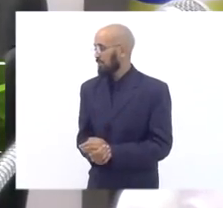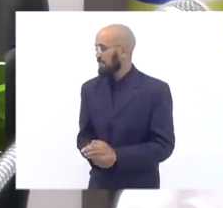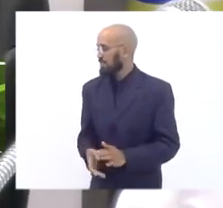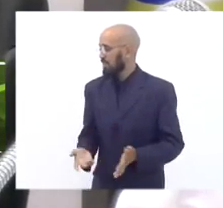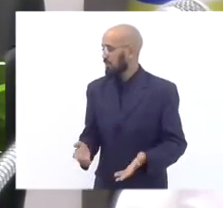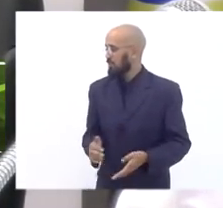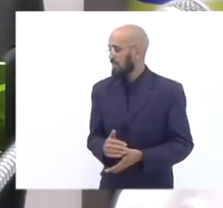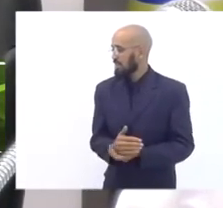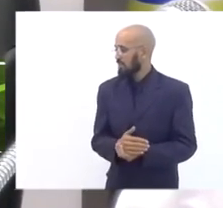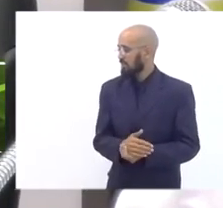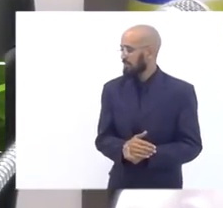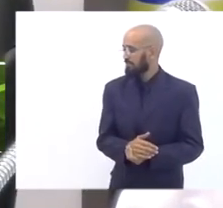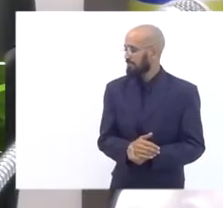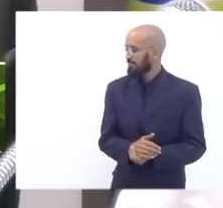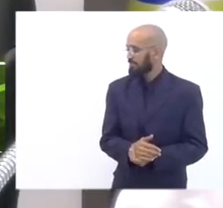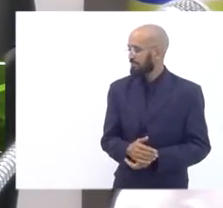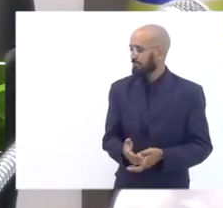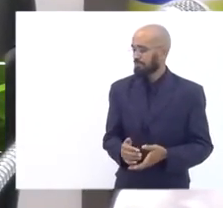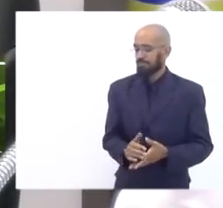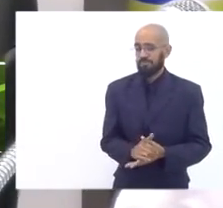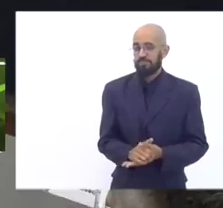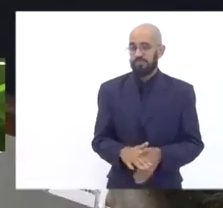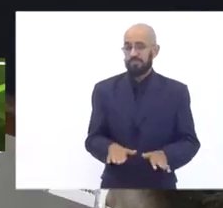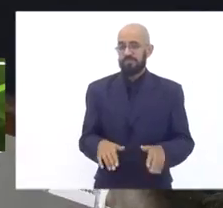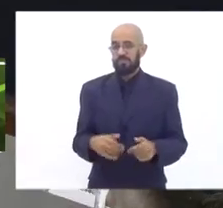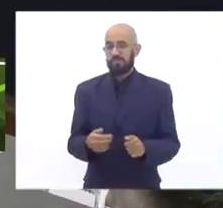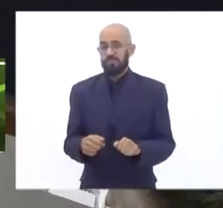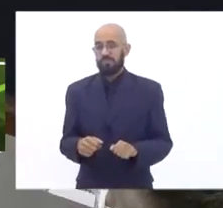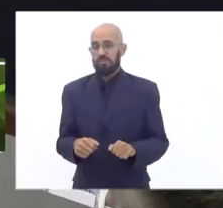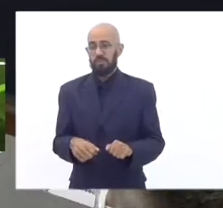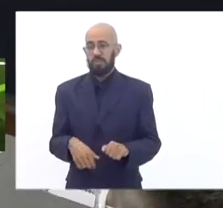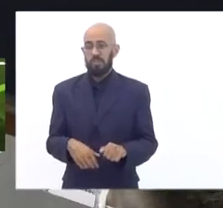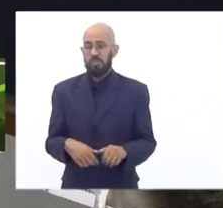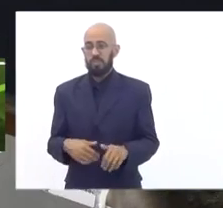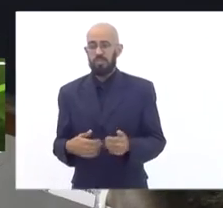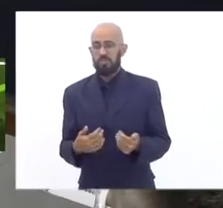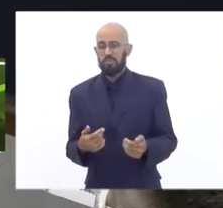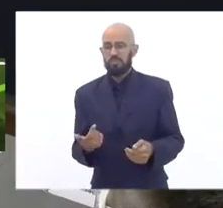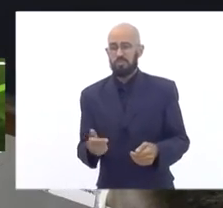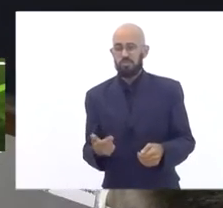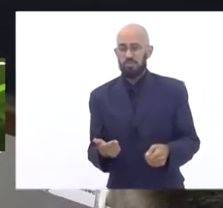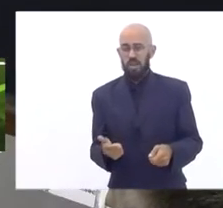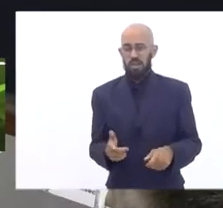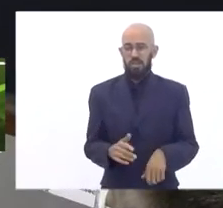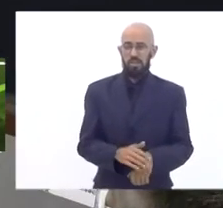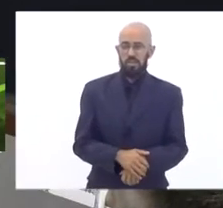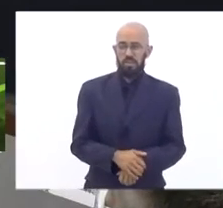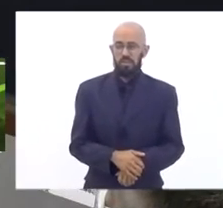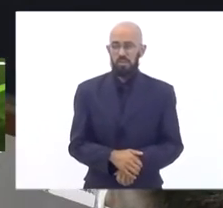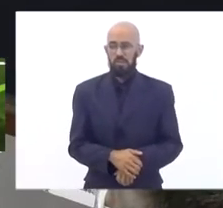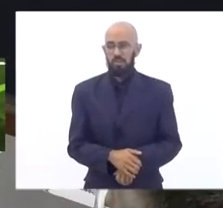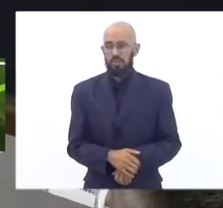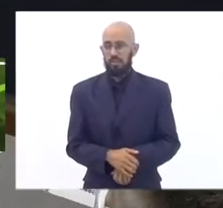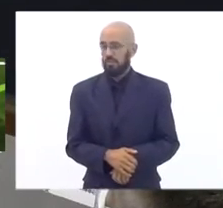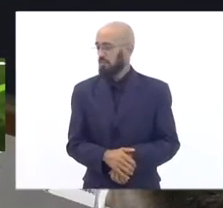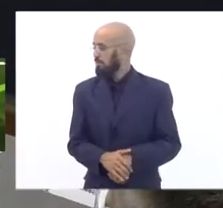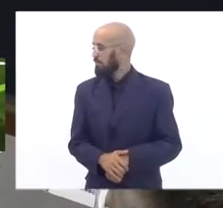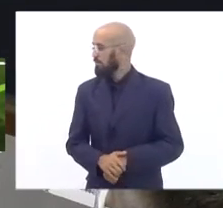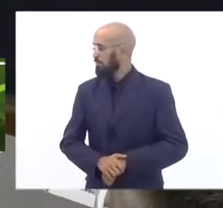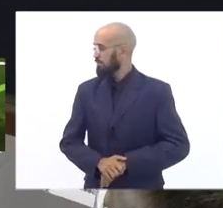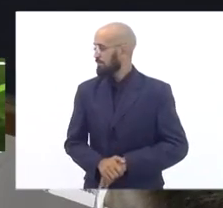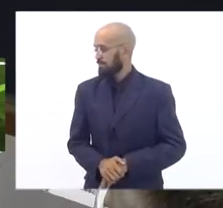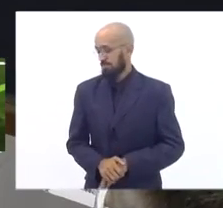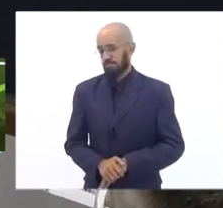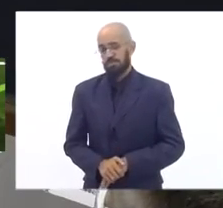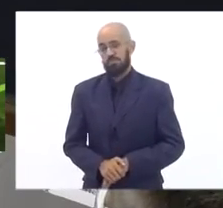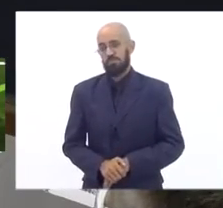querendo passar para o 12º aditivo. Isso não existe. Quer dizer, então vamos acabar, senão a gente fica